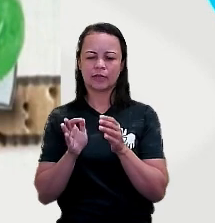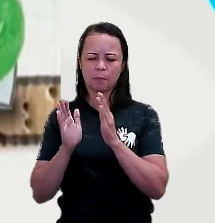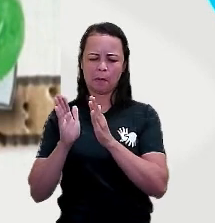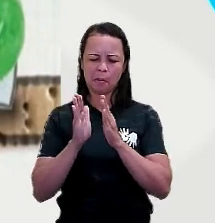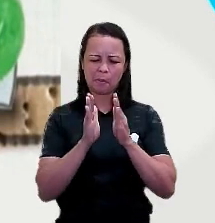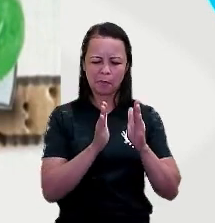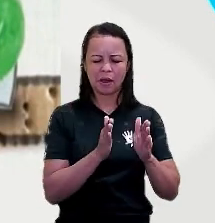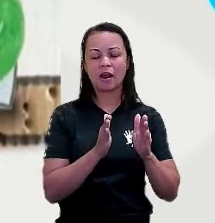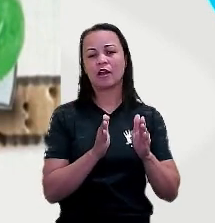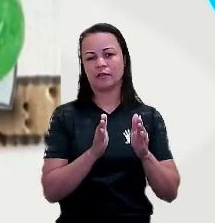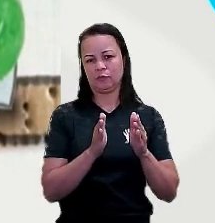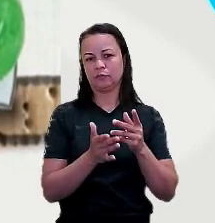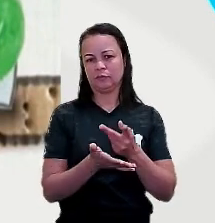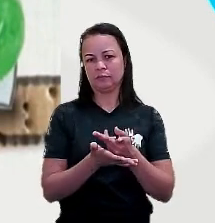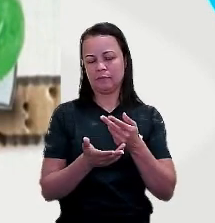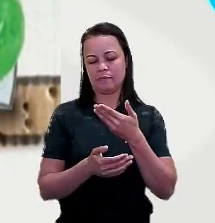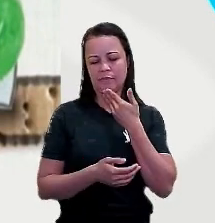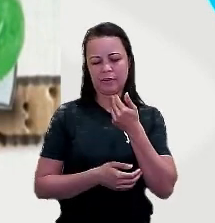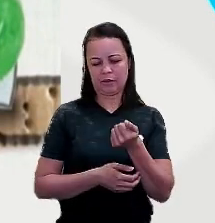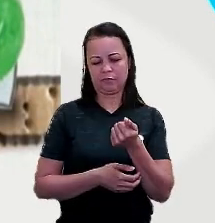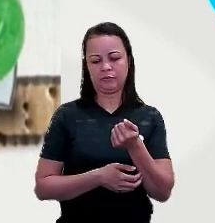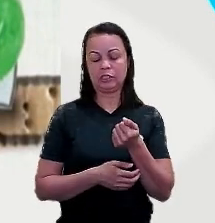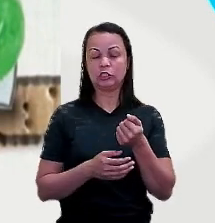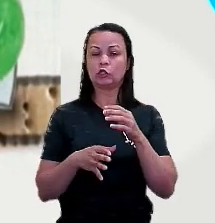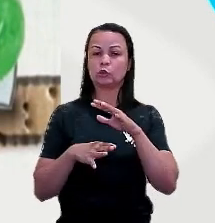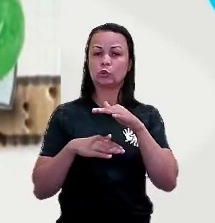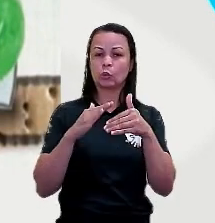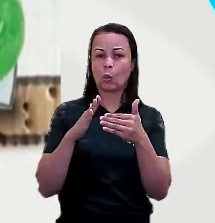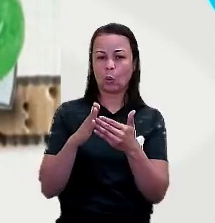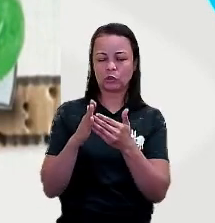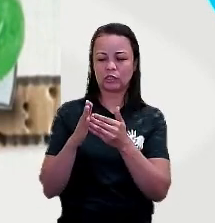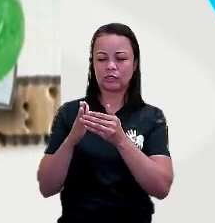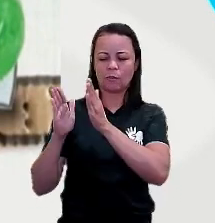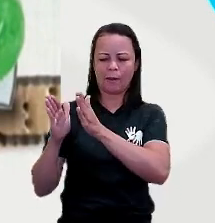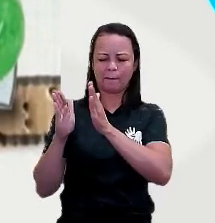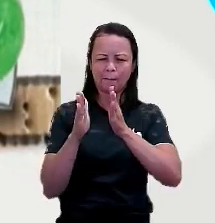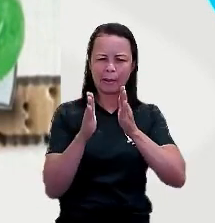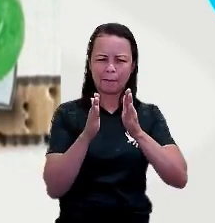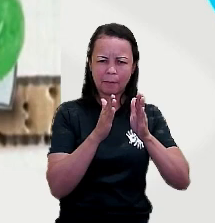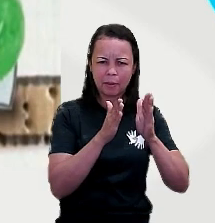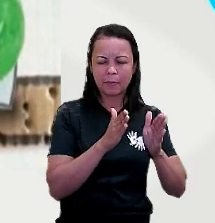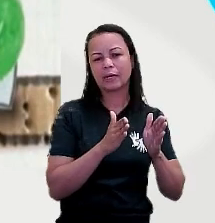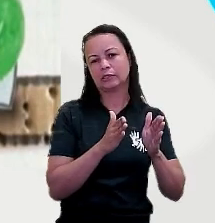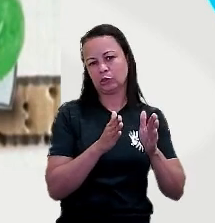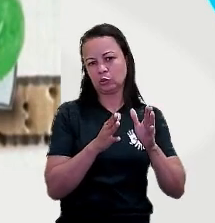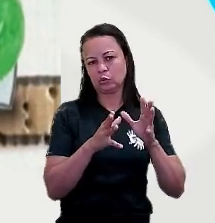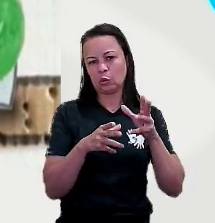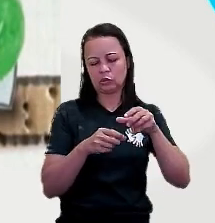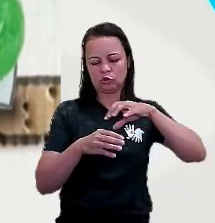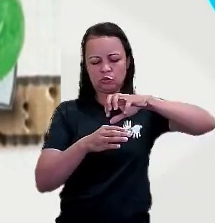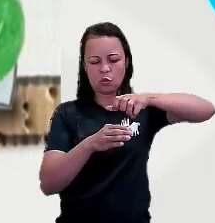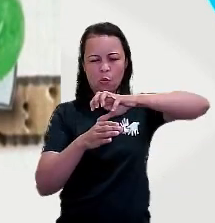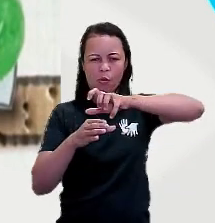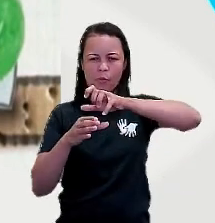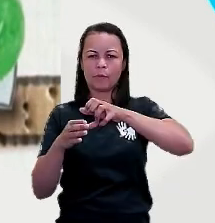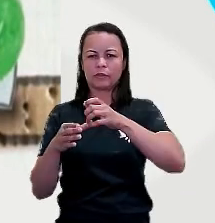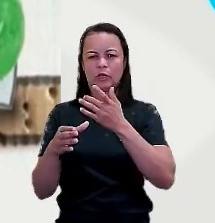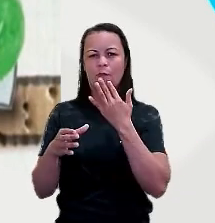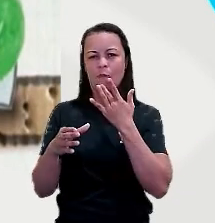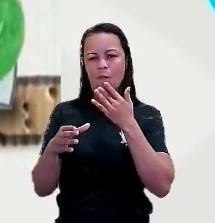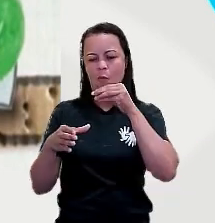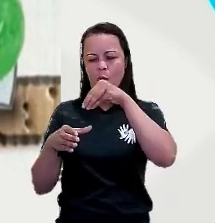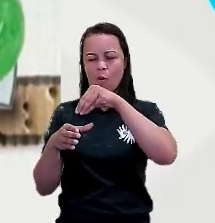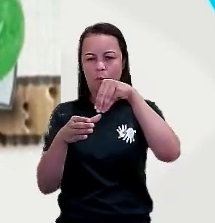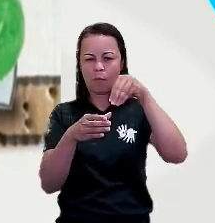bem melhor. Veja que bom, já estão todas em seus lugares, todas foram colocadas no frasco, em cada